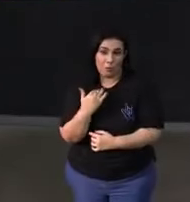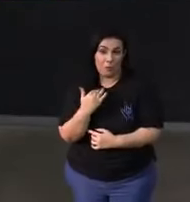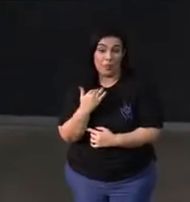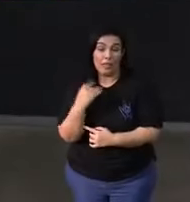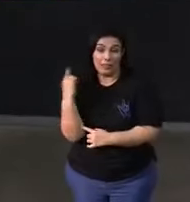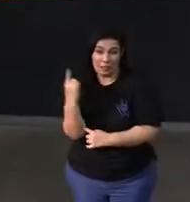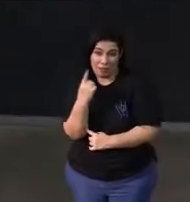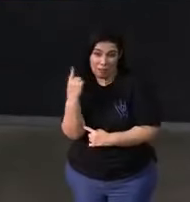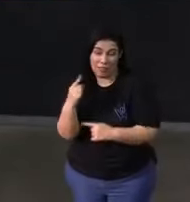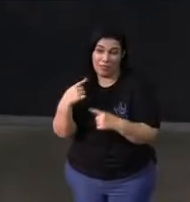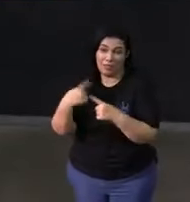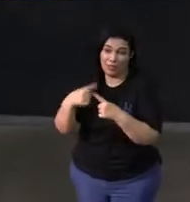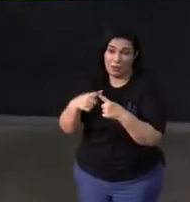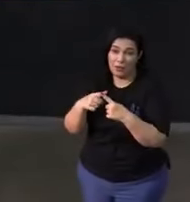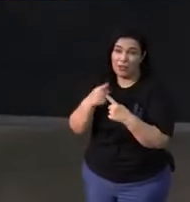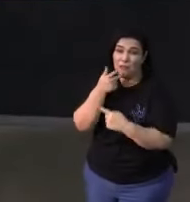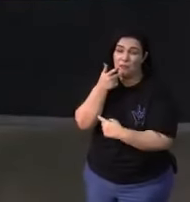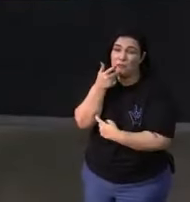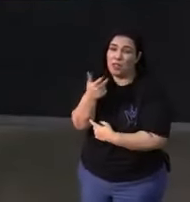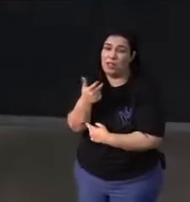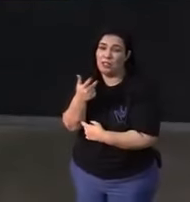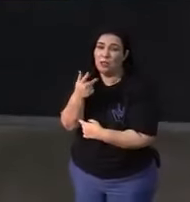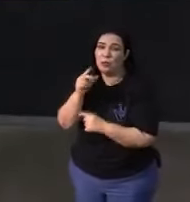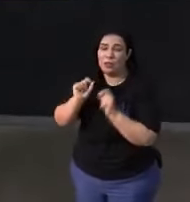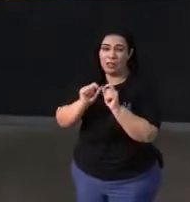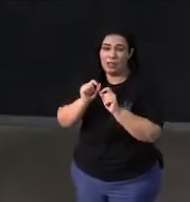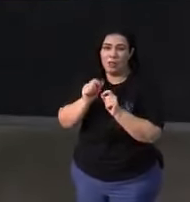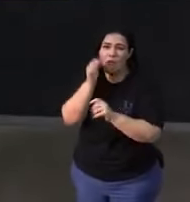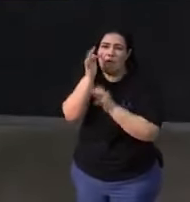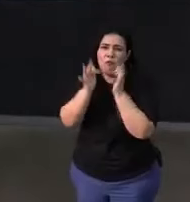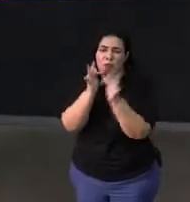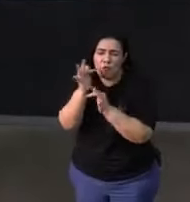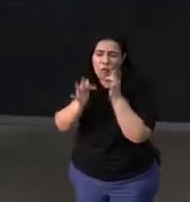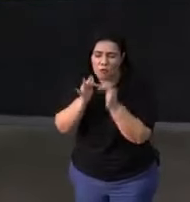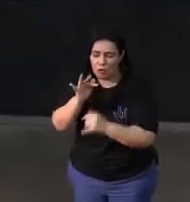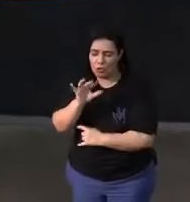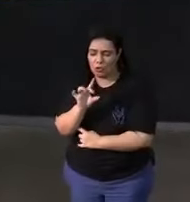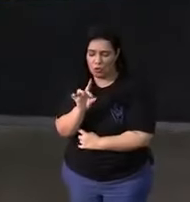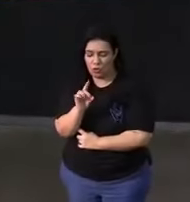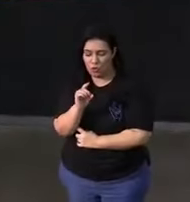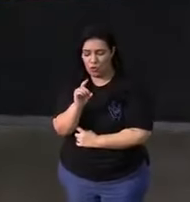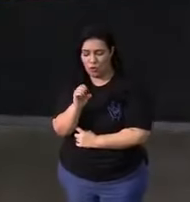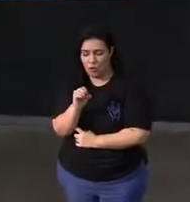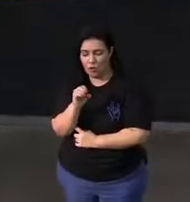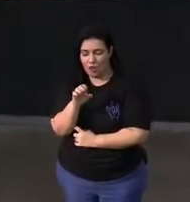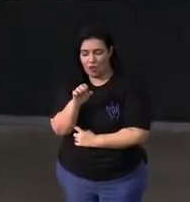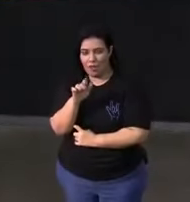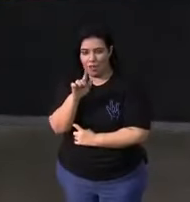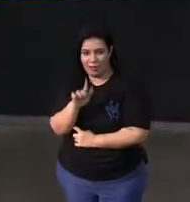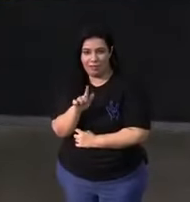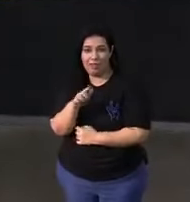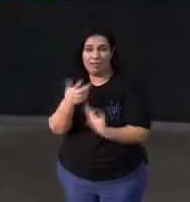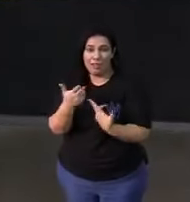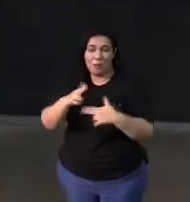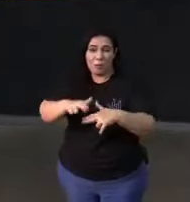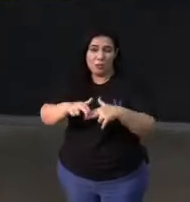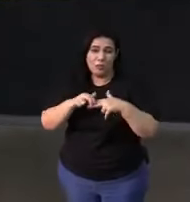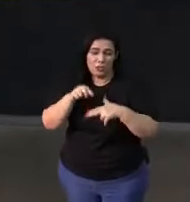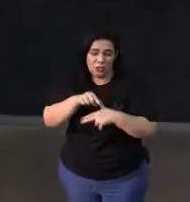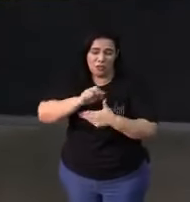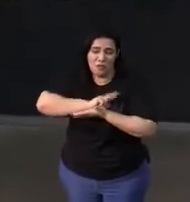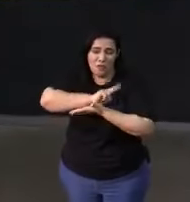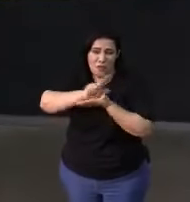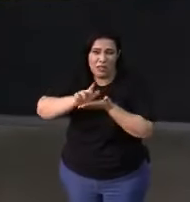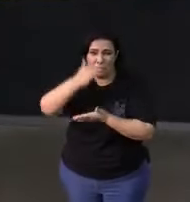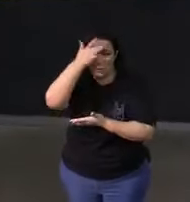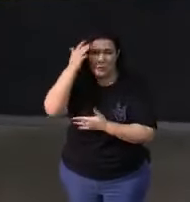é caguetado por Doeg na sua fuga de Israel, e por causa disso muitos